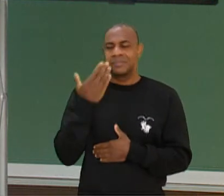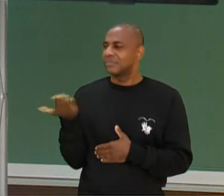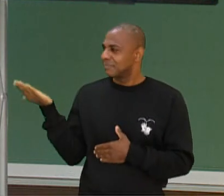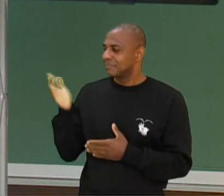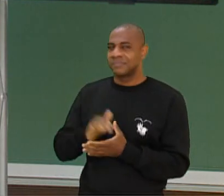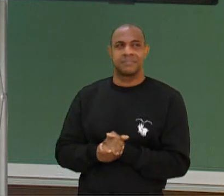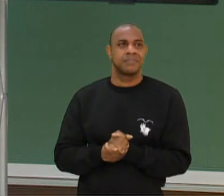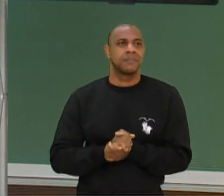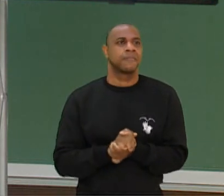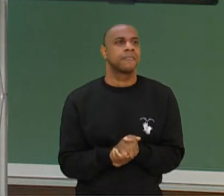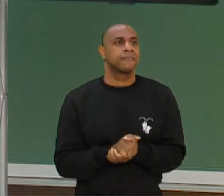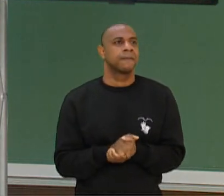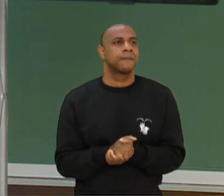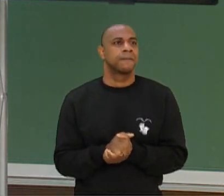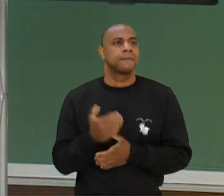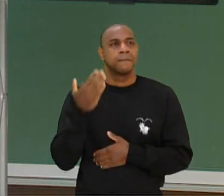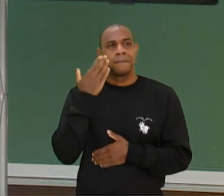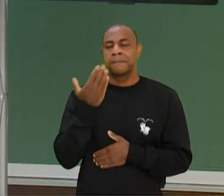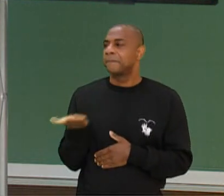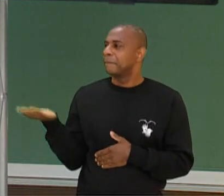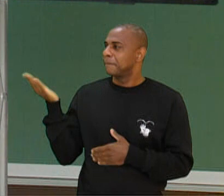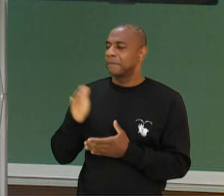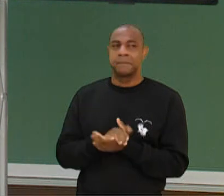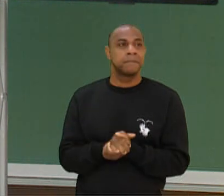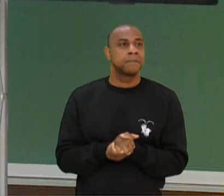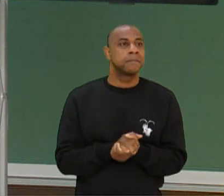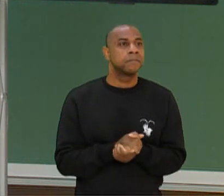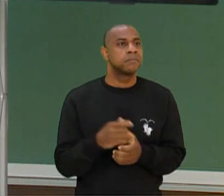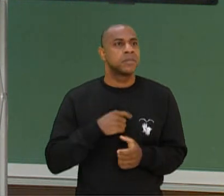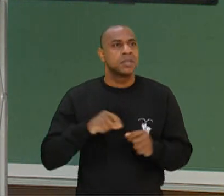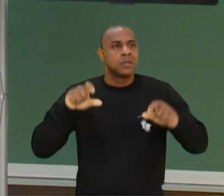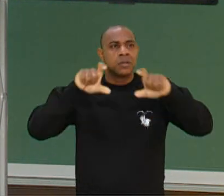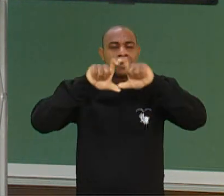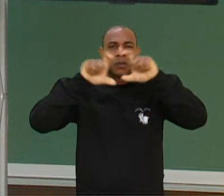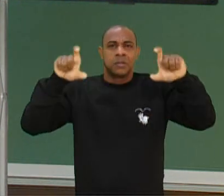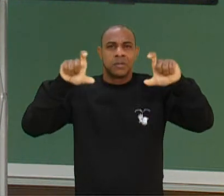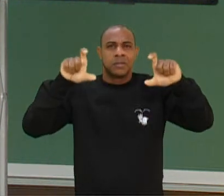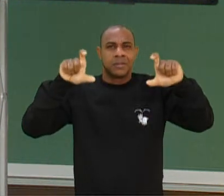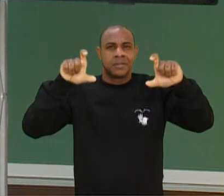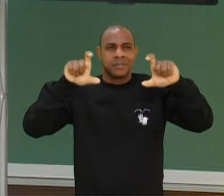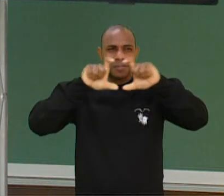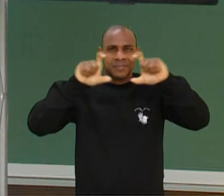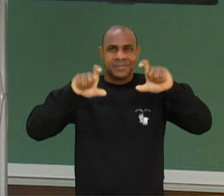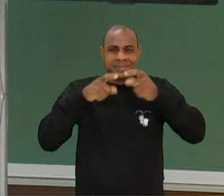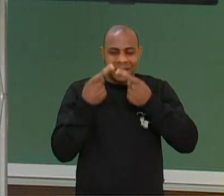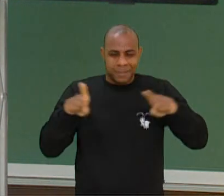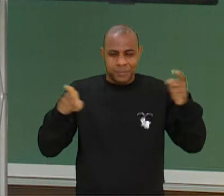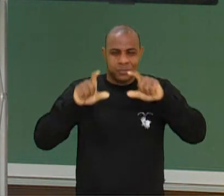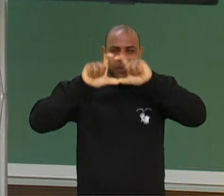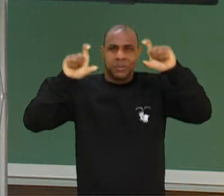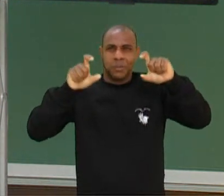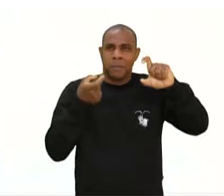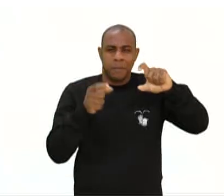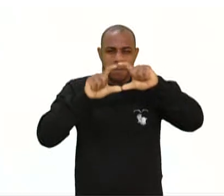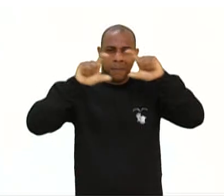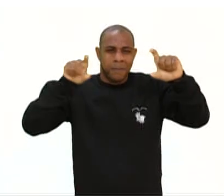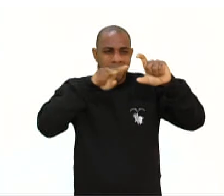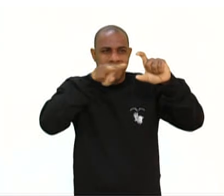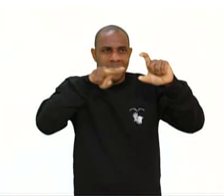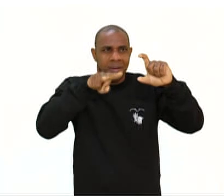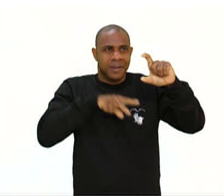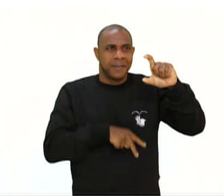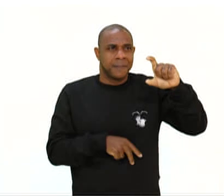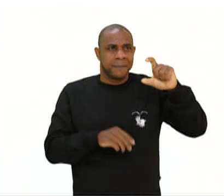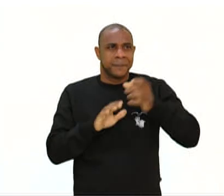teacher! Very good! So, o que nós temos? Um trechinho do que a teacher cantou rapidinho para vocês, ok? Cause